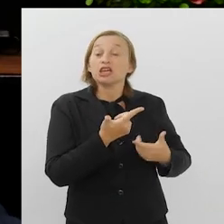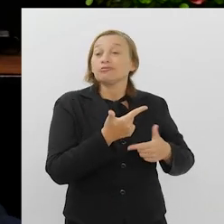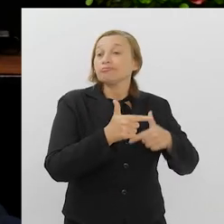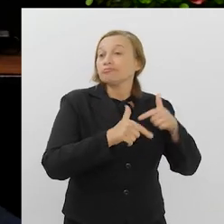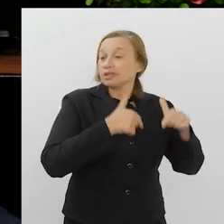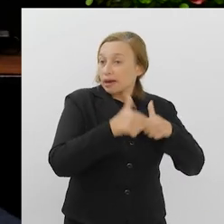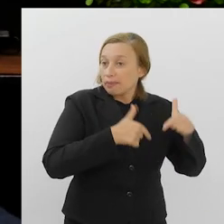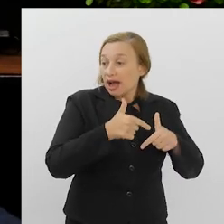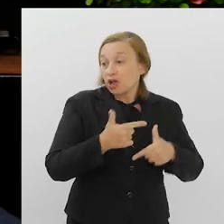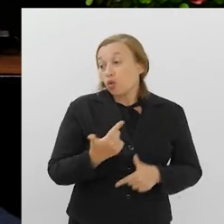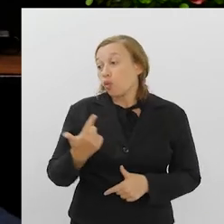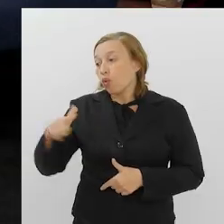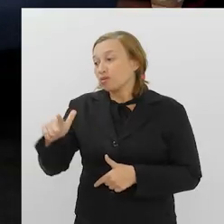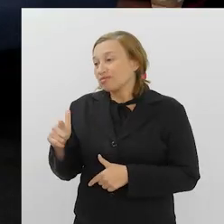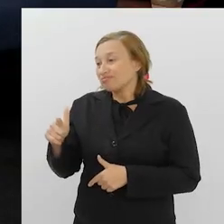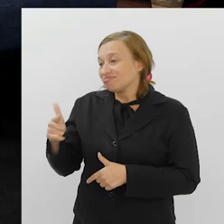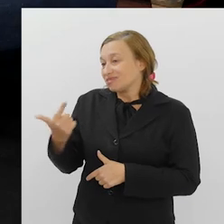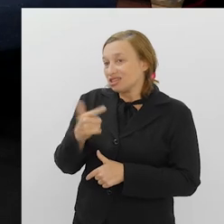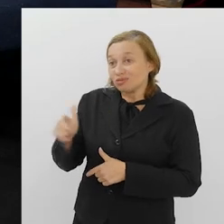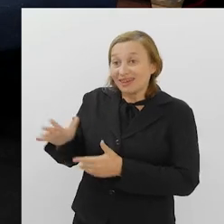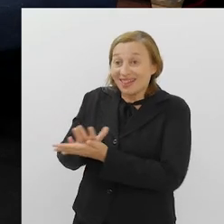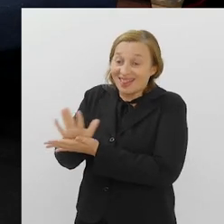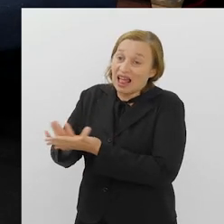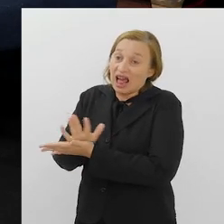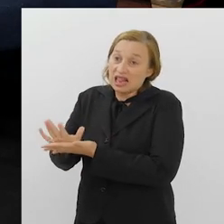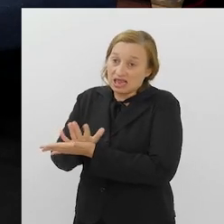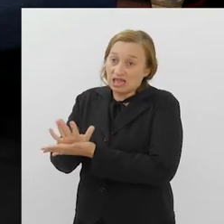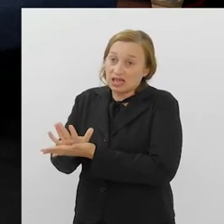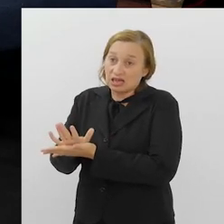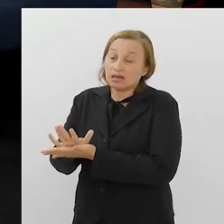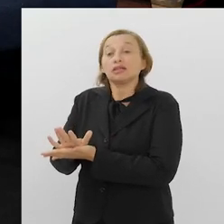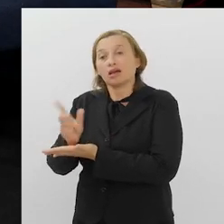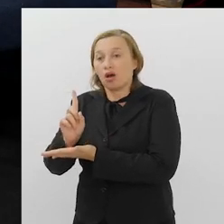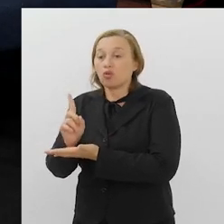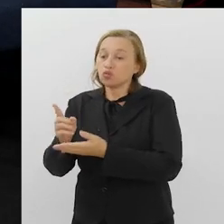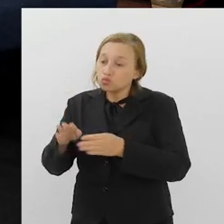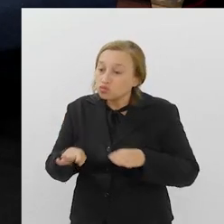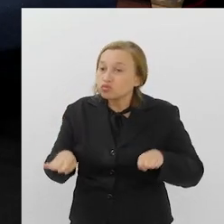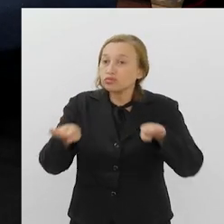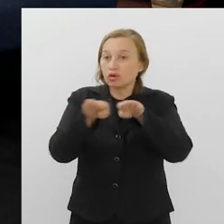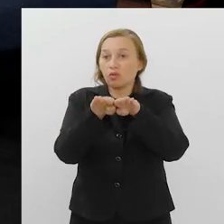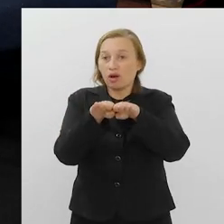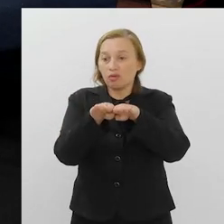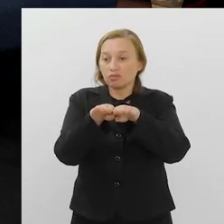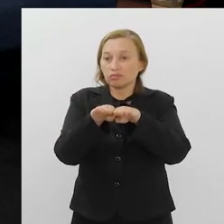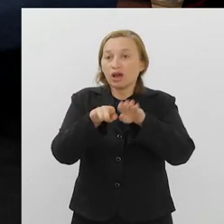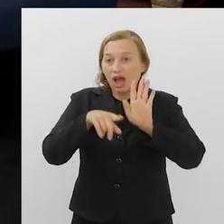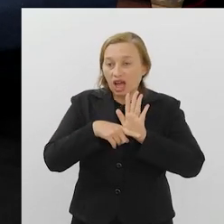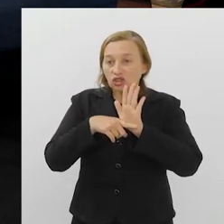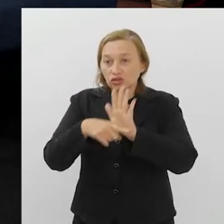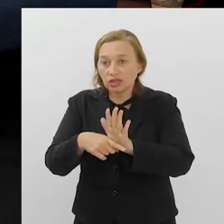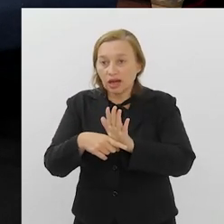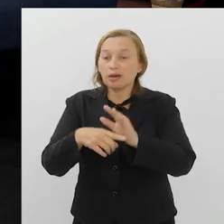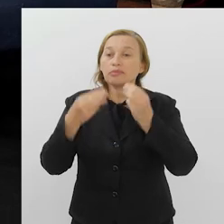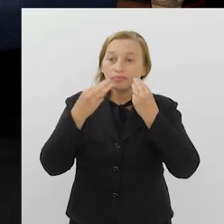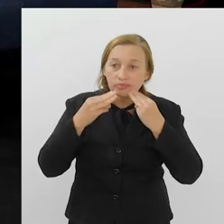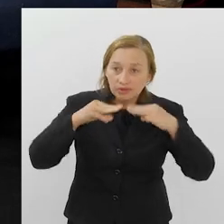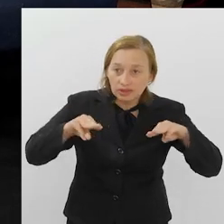posses eu mesmo fui um missionário na minha época as pessoas ajudaram próprio Aquiline ajudou muito Ah meu filho já